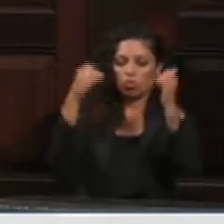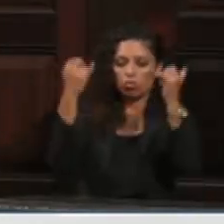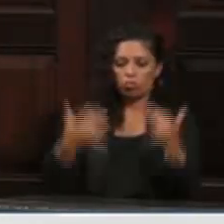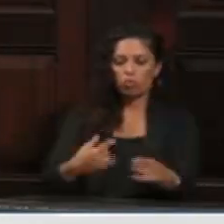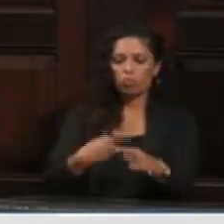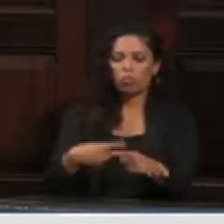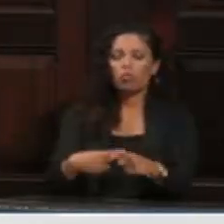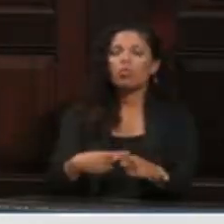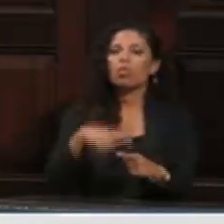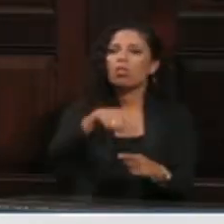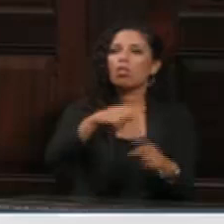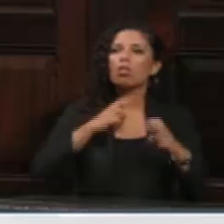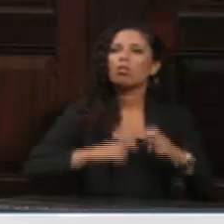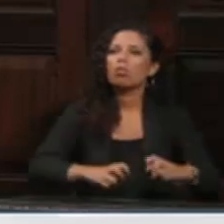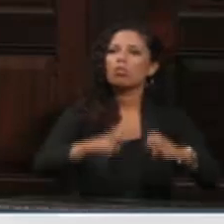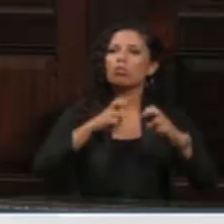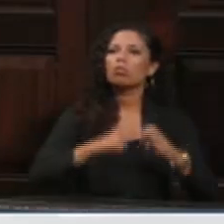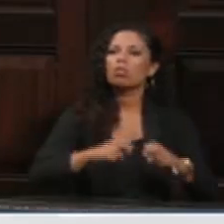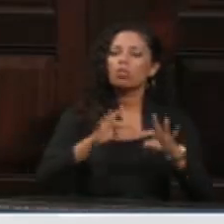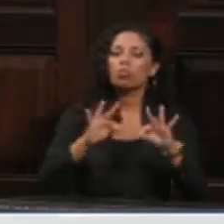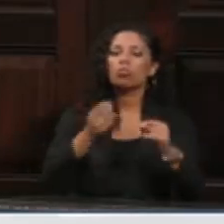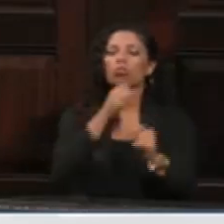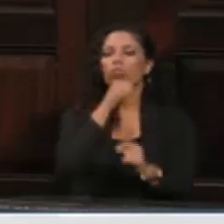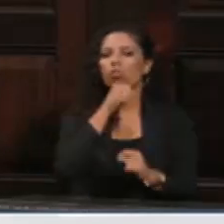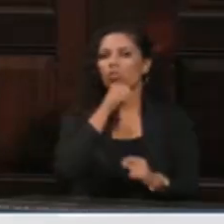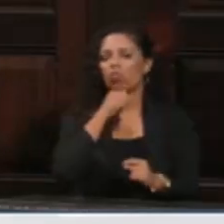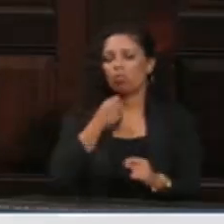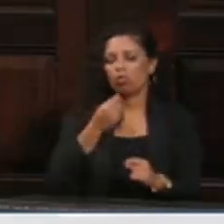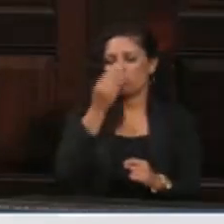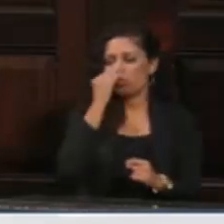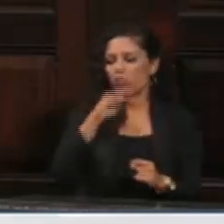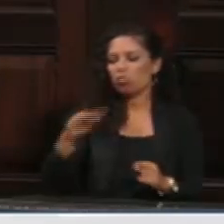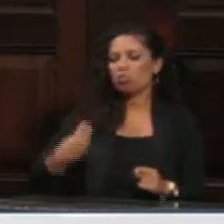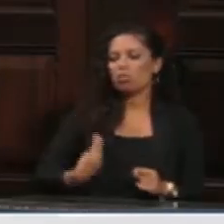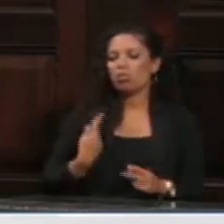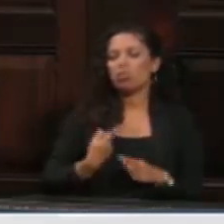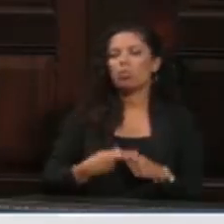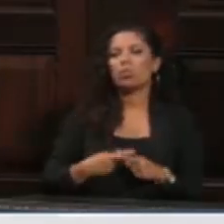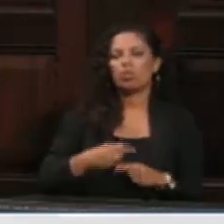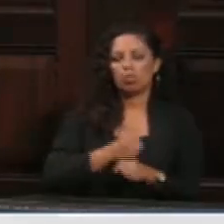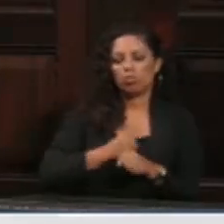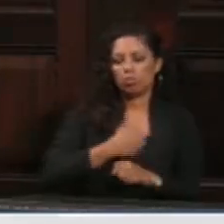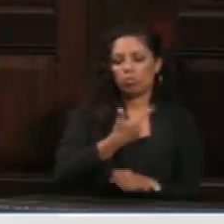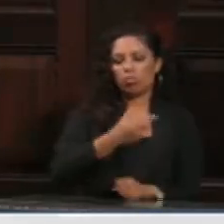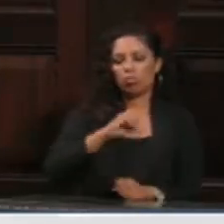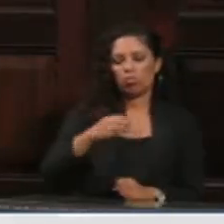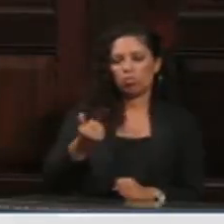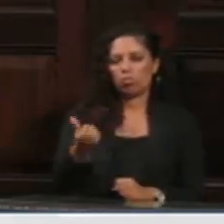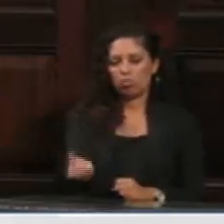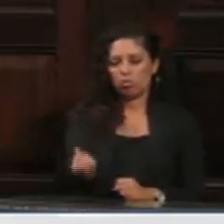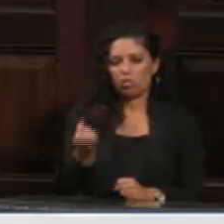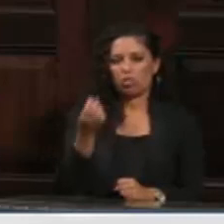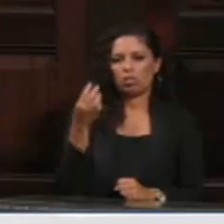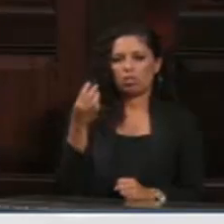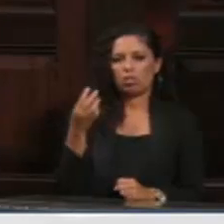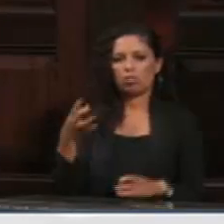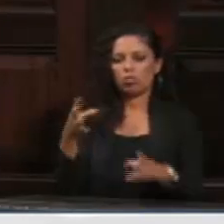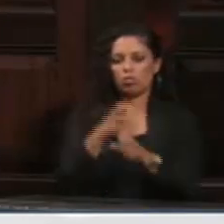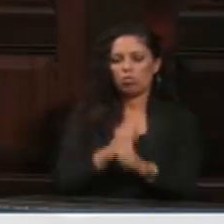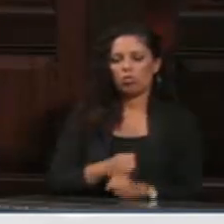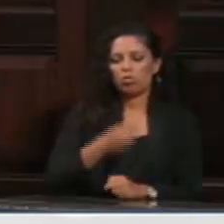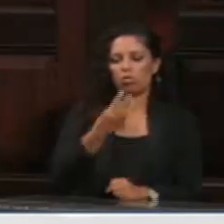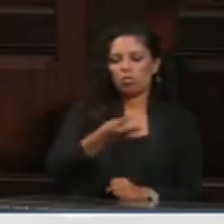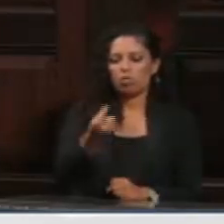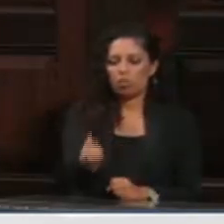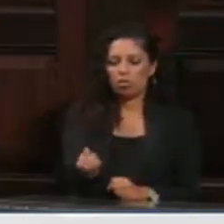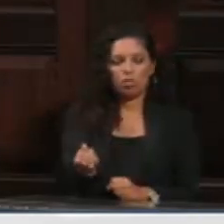pelo desprezo com a vida. Em 2016, foram 36 homicídios culposos